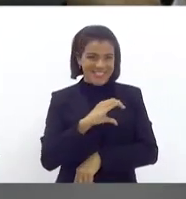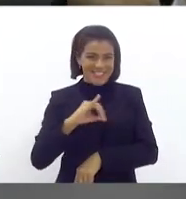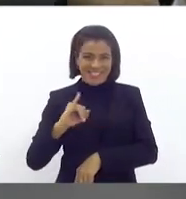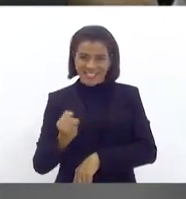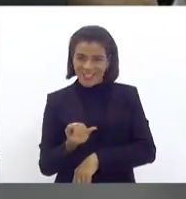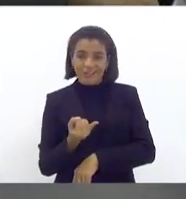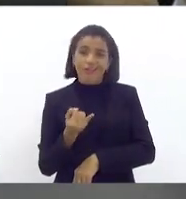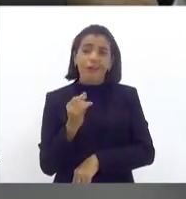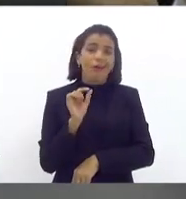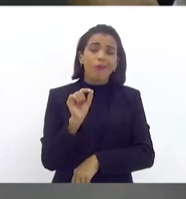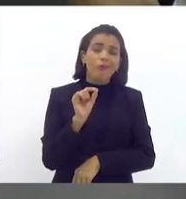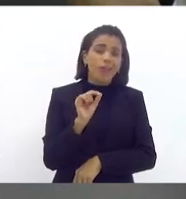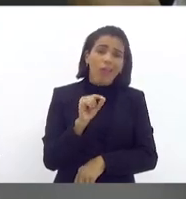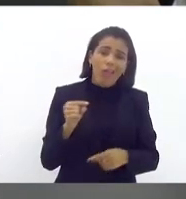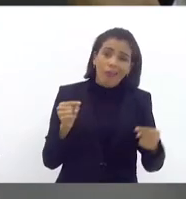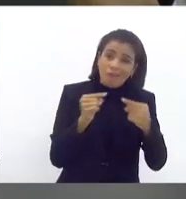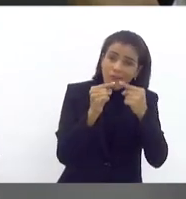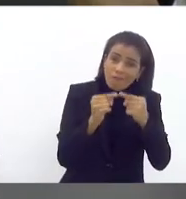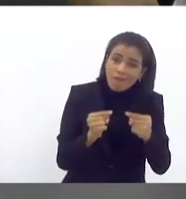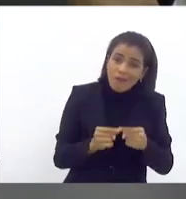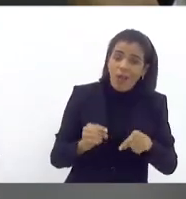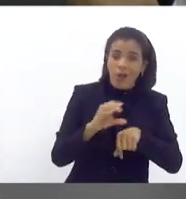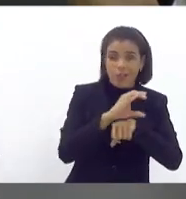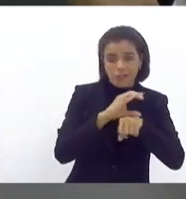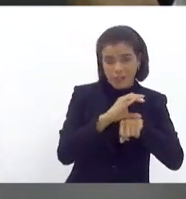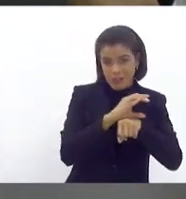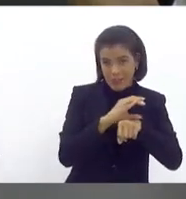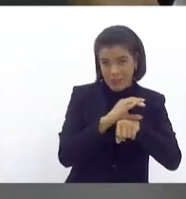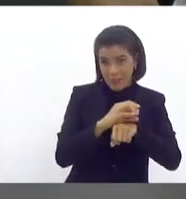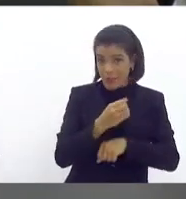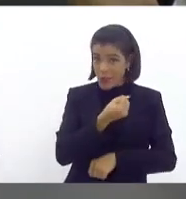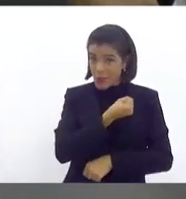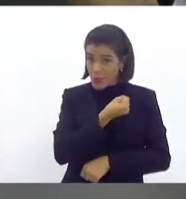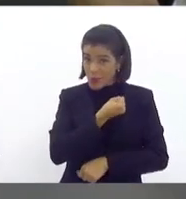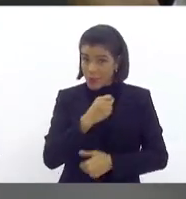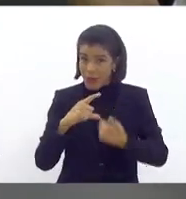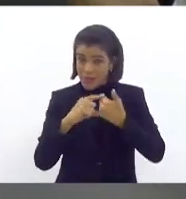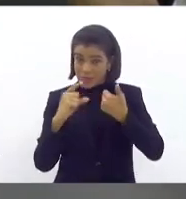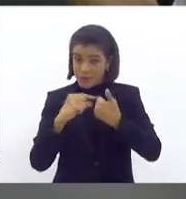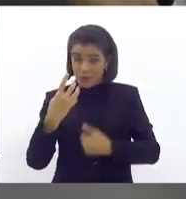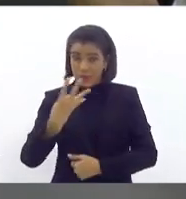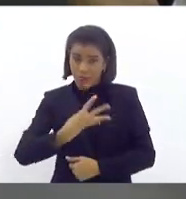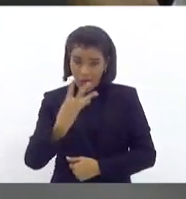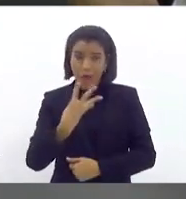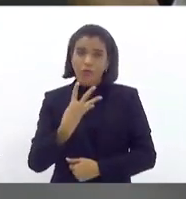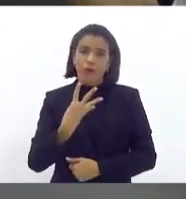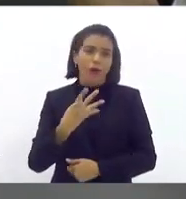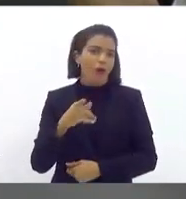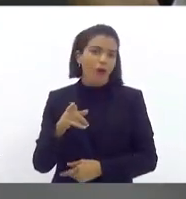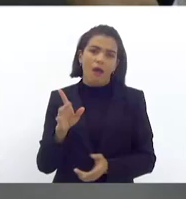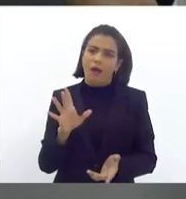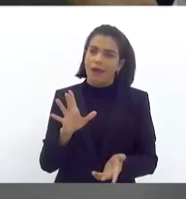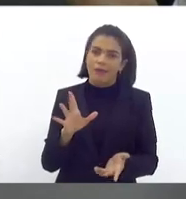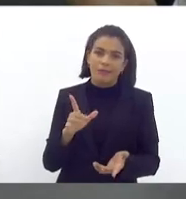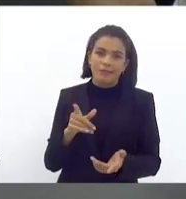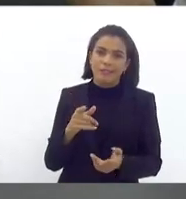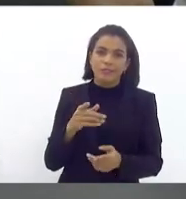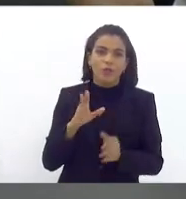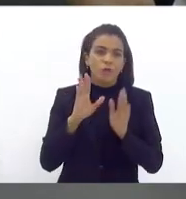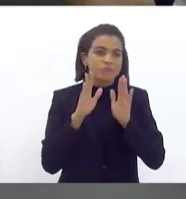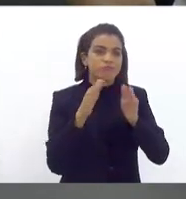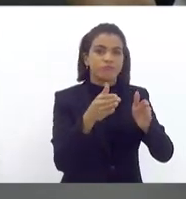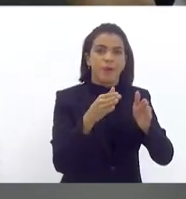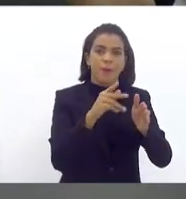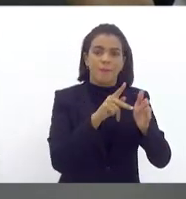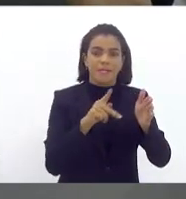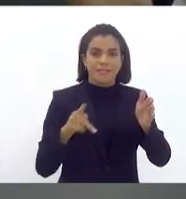na CCJ é a constitucionalidade. O 4 invade, suprimido, doutor Serginho suprimiu, o Amorim,